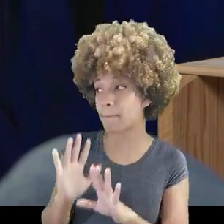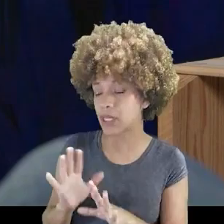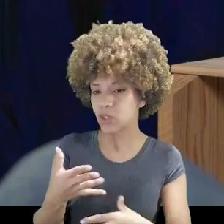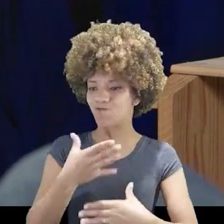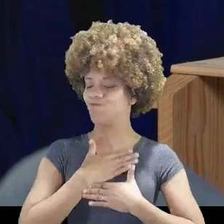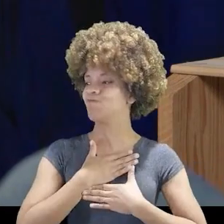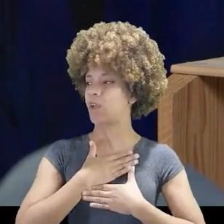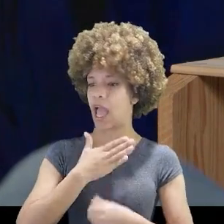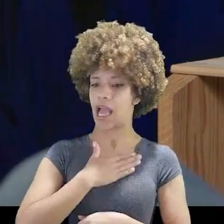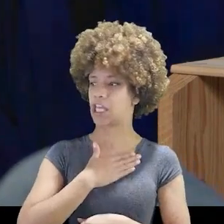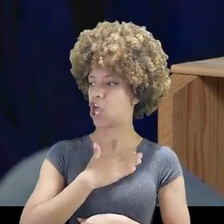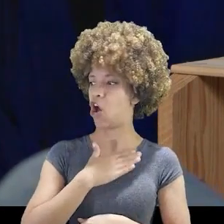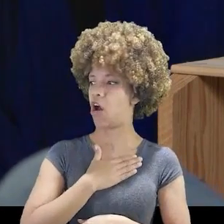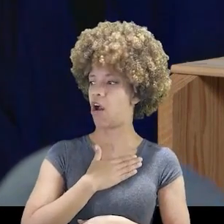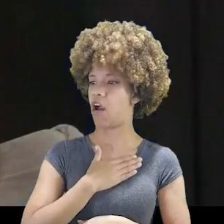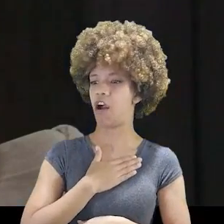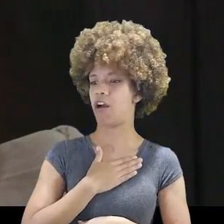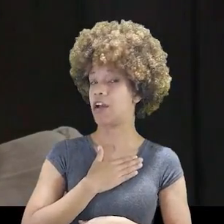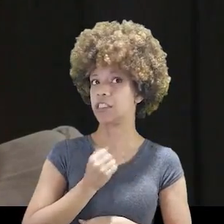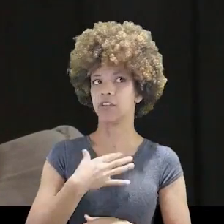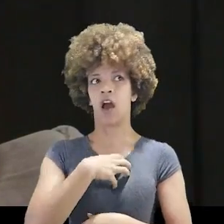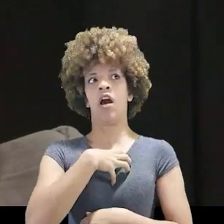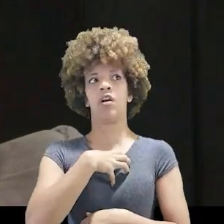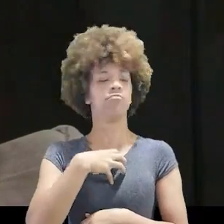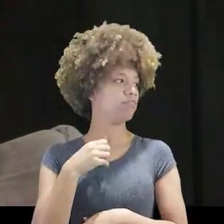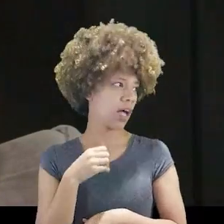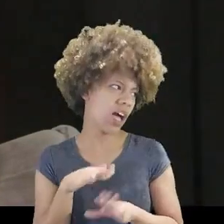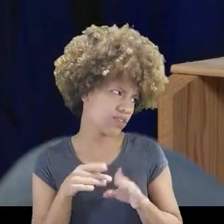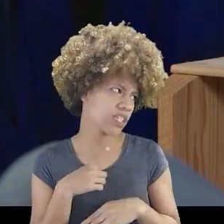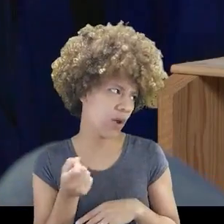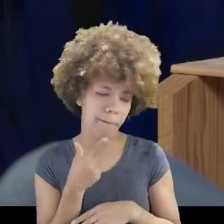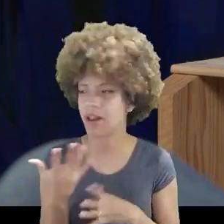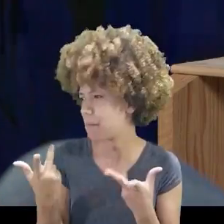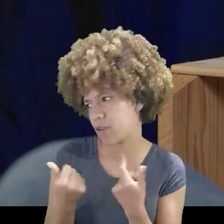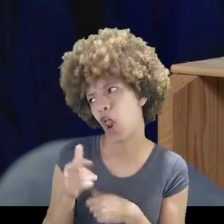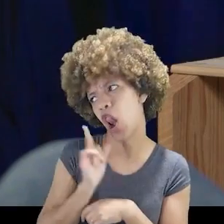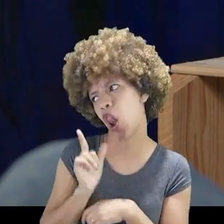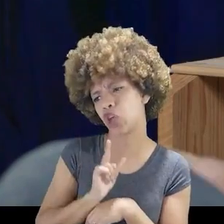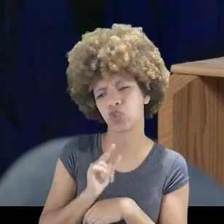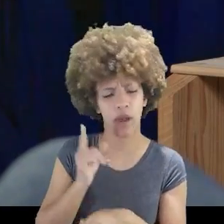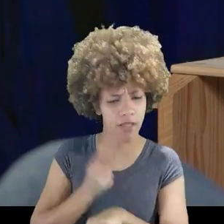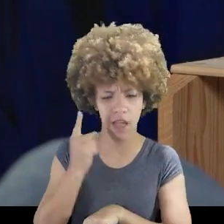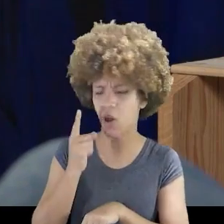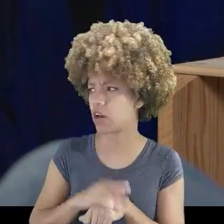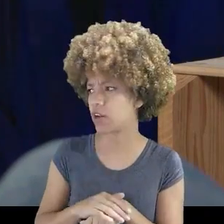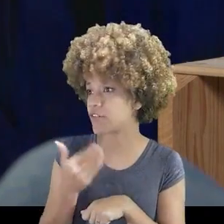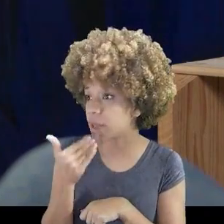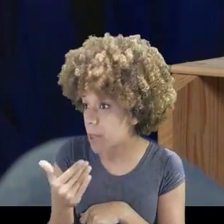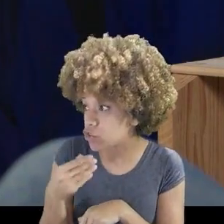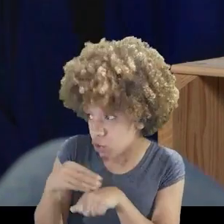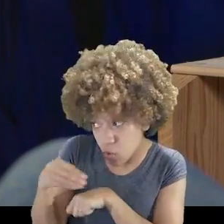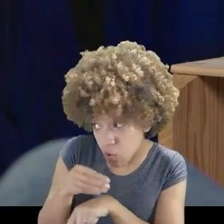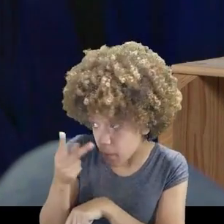mas quando bate aqui não tem conversa e vê uma piada para vezes vem às vezes não queima pedagógico bem na hora quem recebe